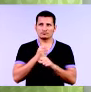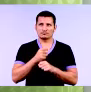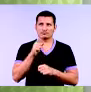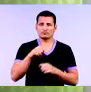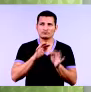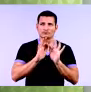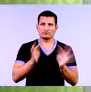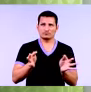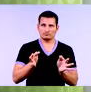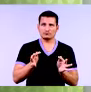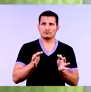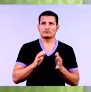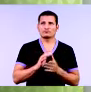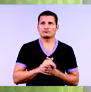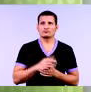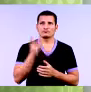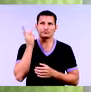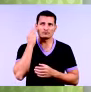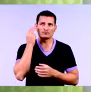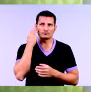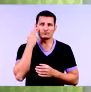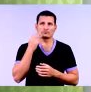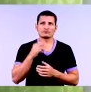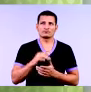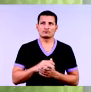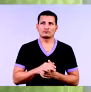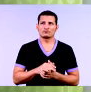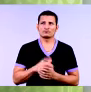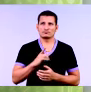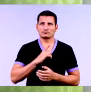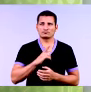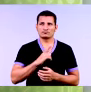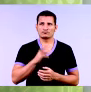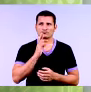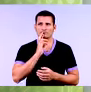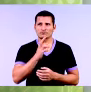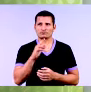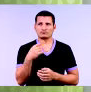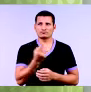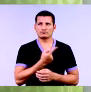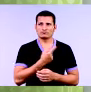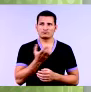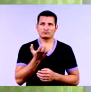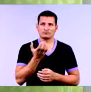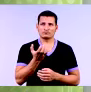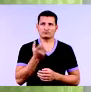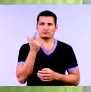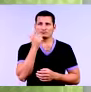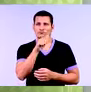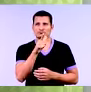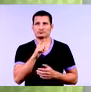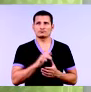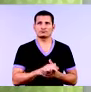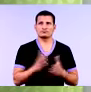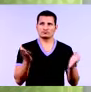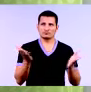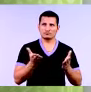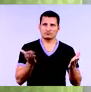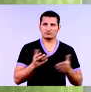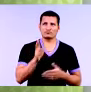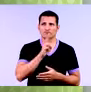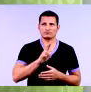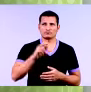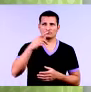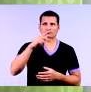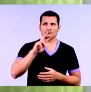muito simplificado e normalmente nos dá resultados que nós pretendemos alcançar. Então, hoje, utilizando